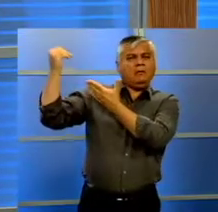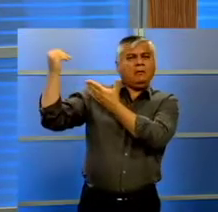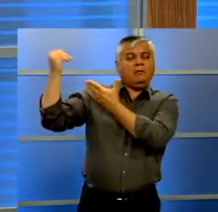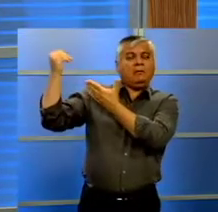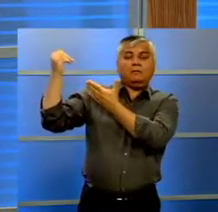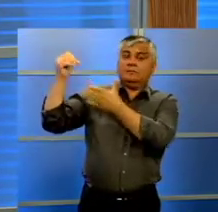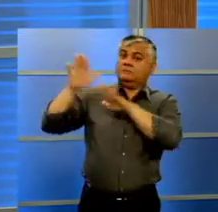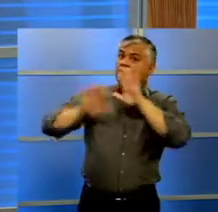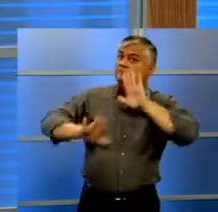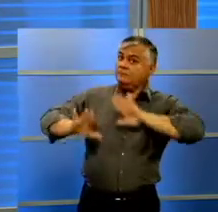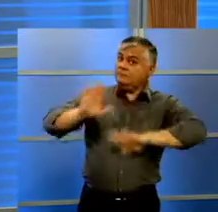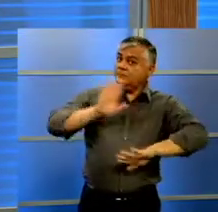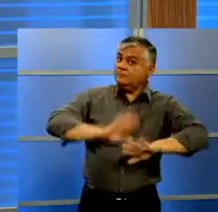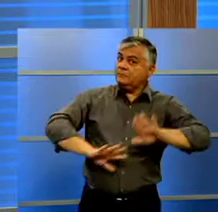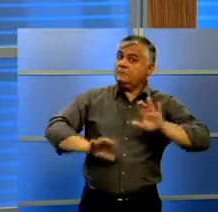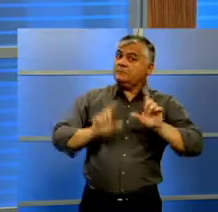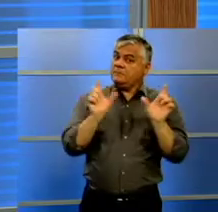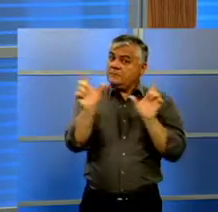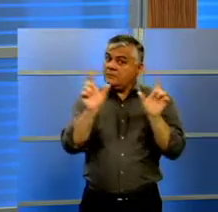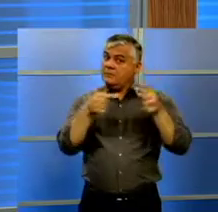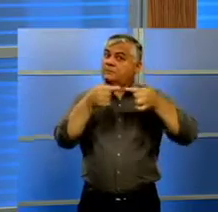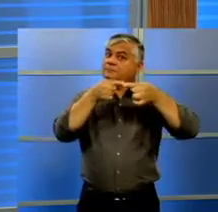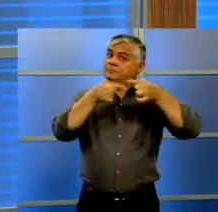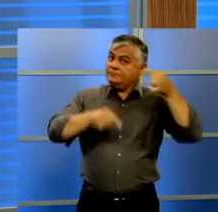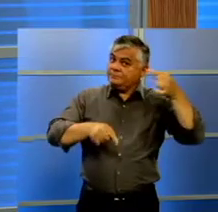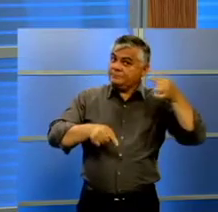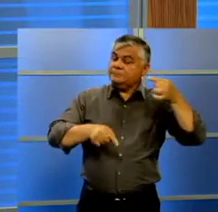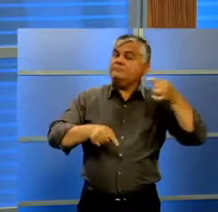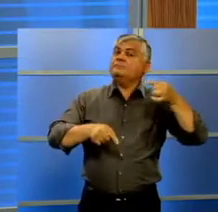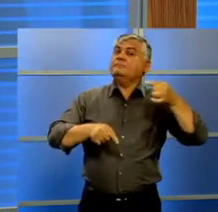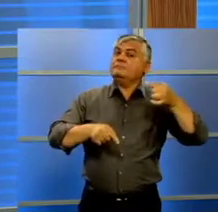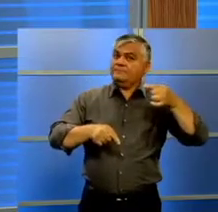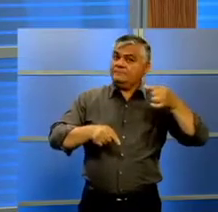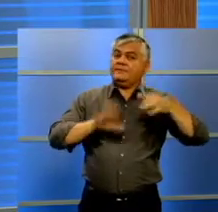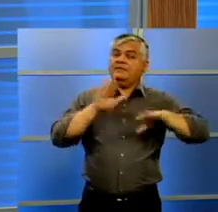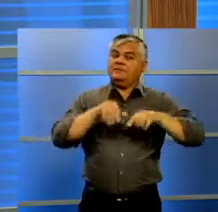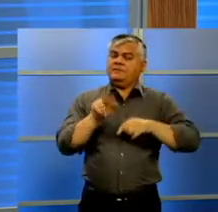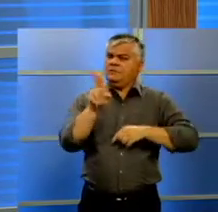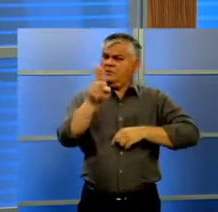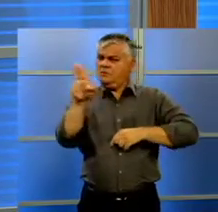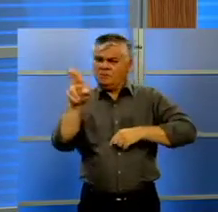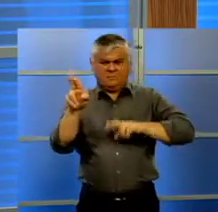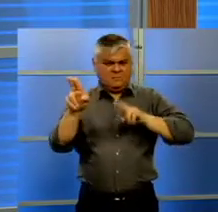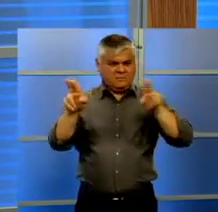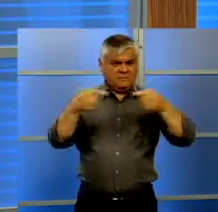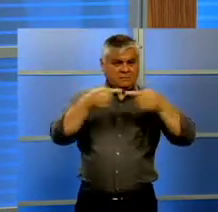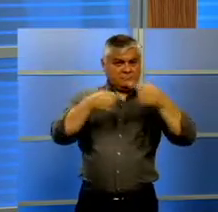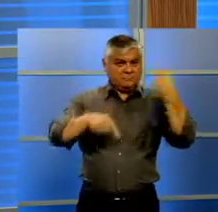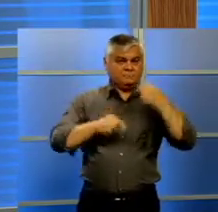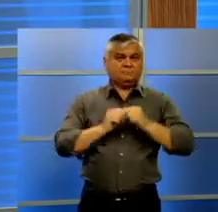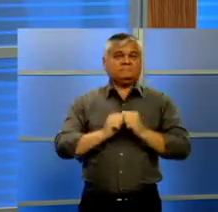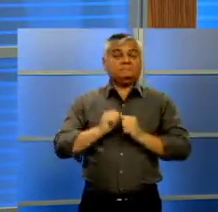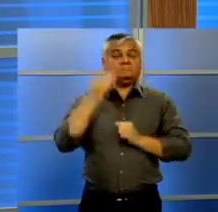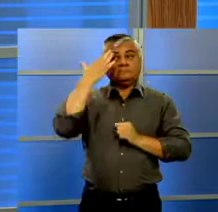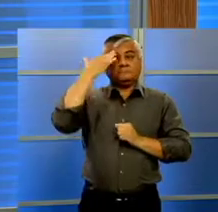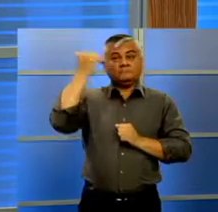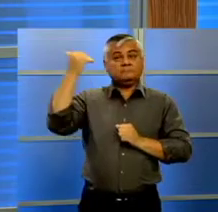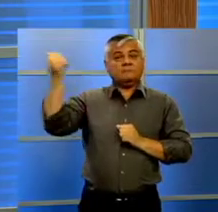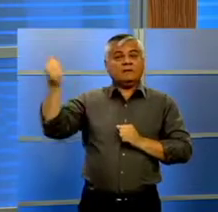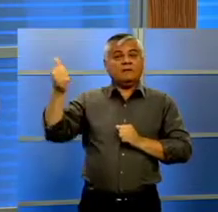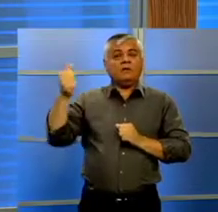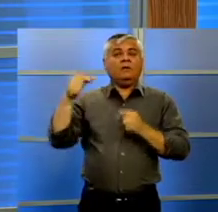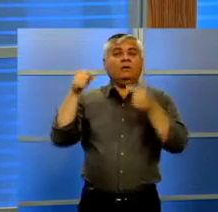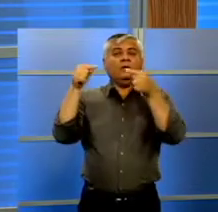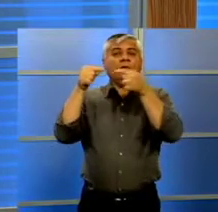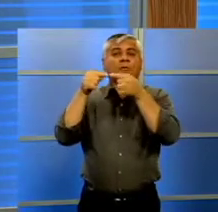corresponde ao mesmo significado que na língua portuguesa, mesmo levando o mesmo nome esse sinal. O sinal de famoso em Libras é